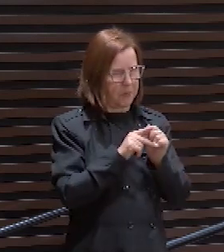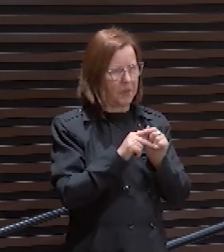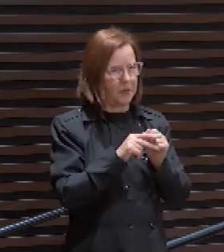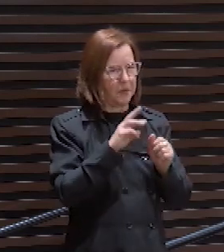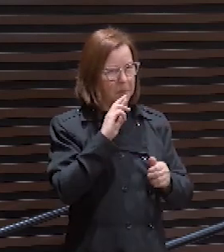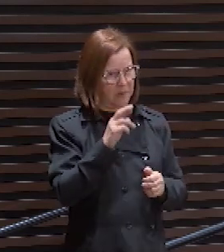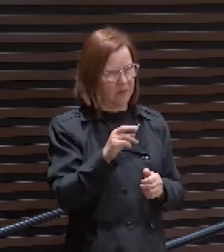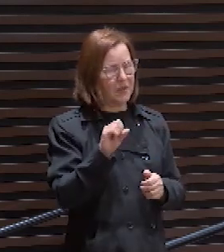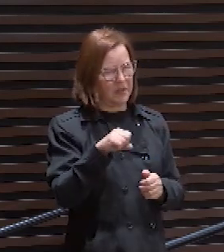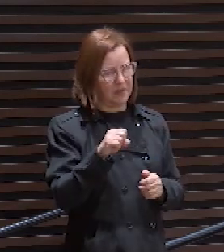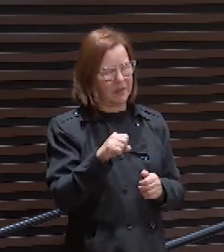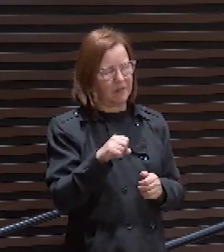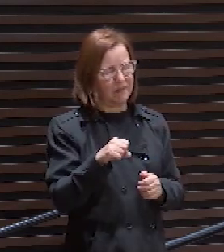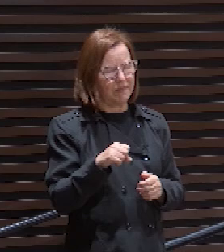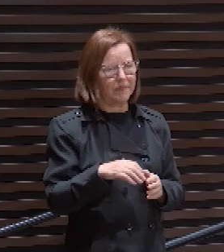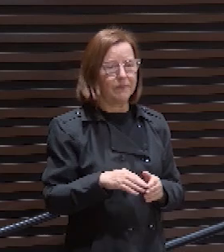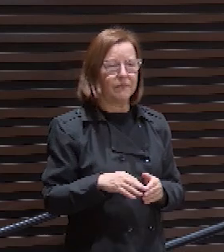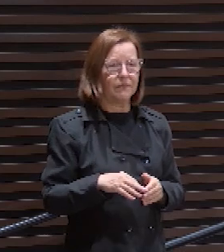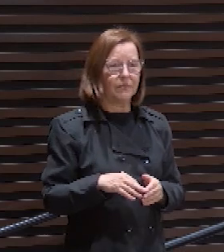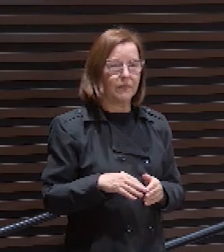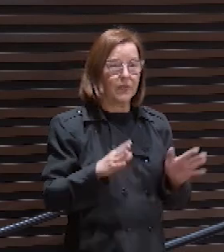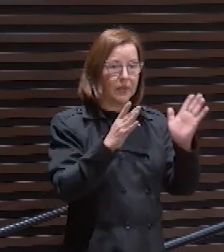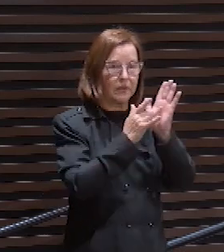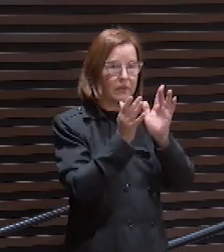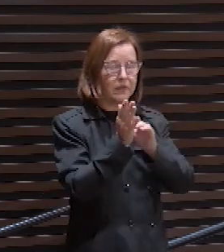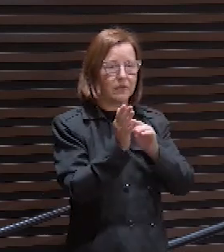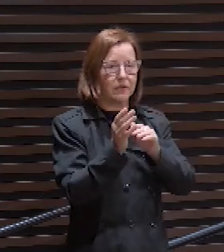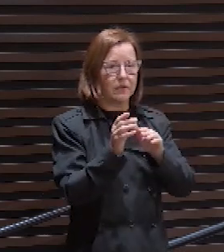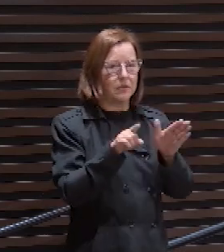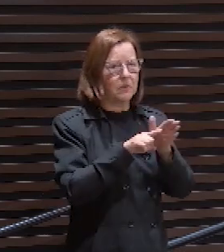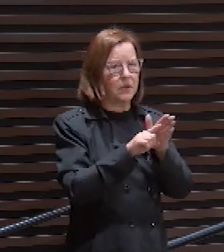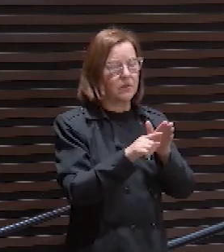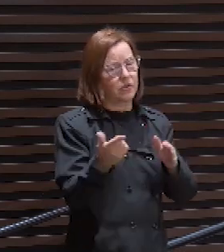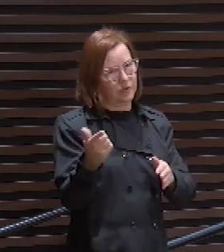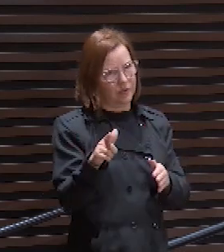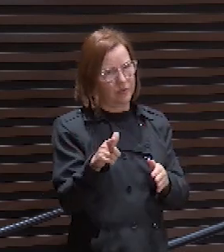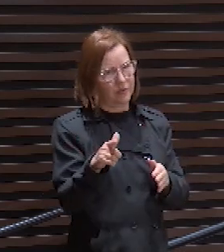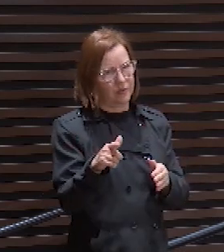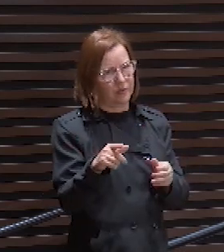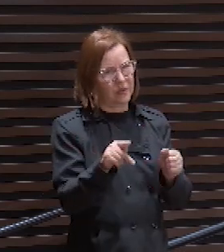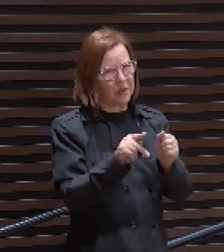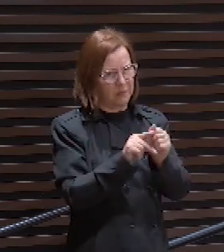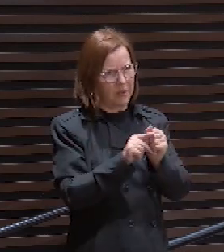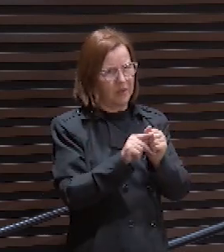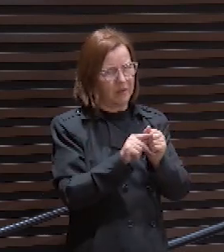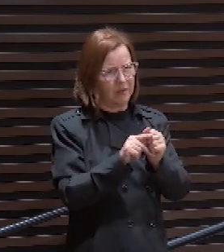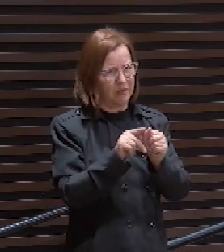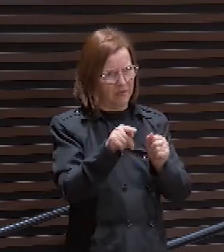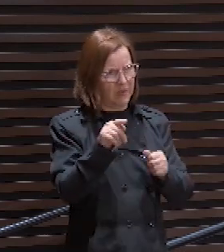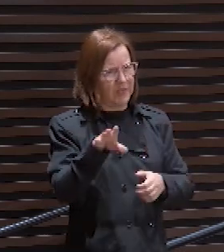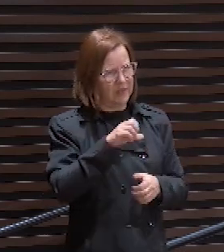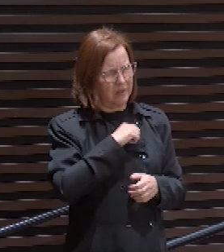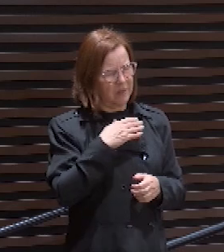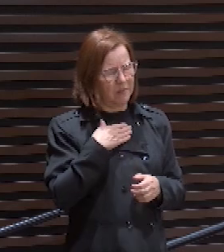amo. E Jesus pergunta para ele novamente se ele o amava, e Pedro fala que